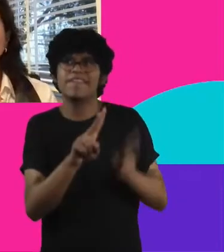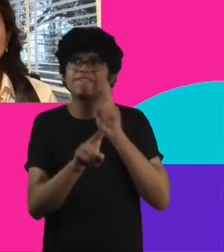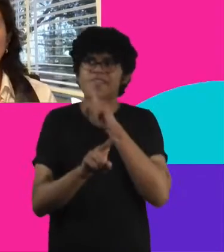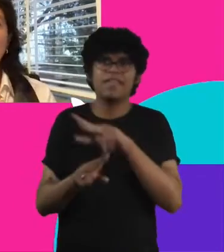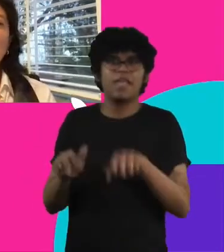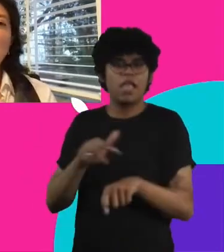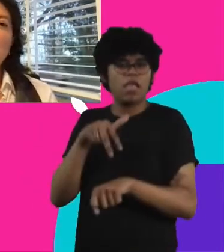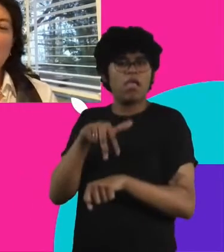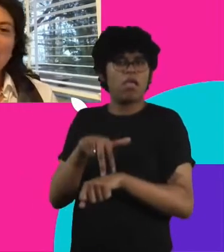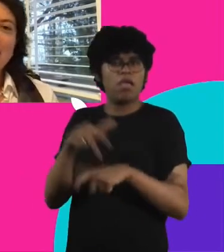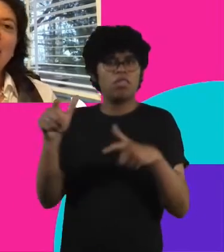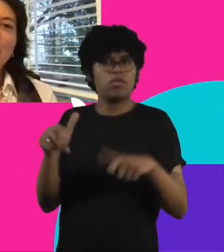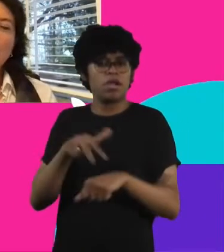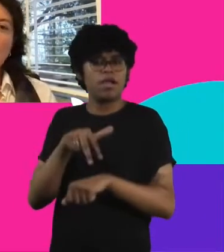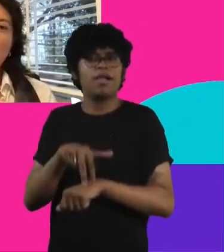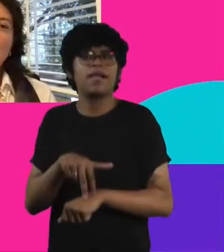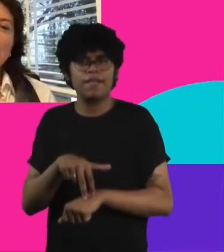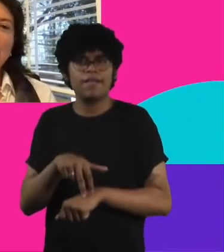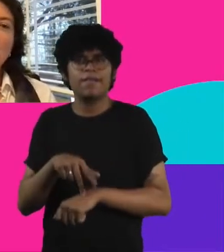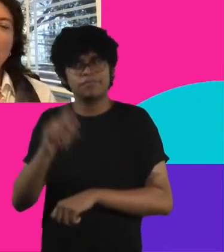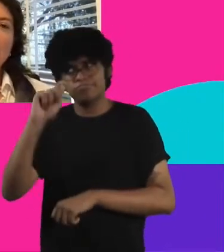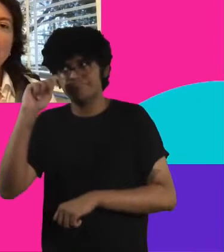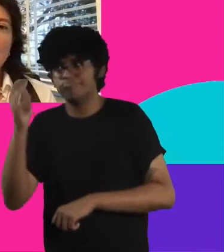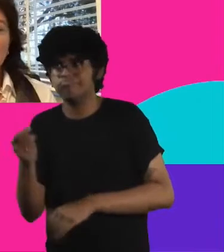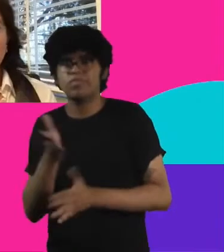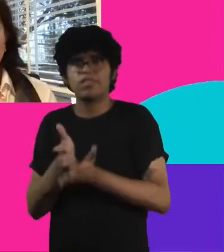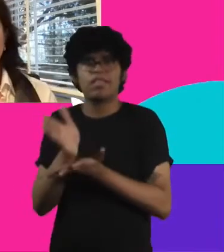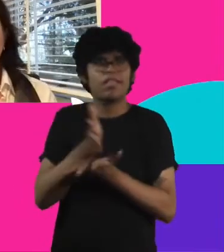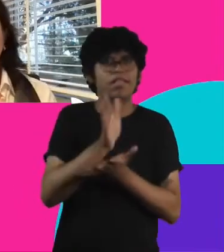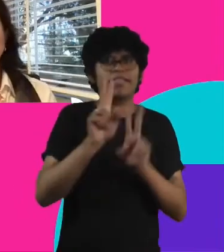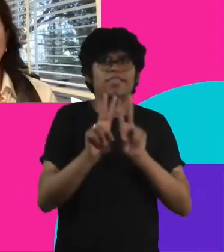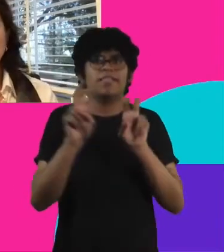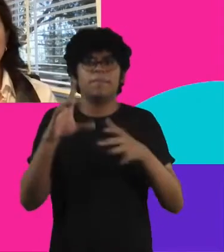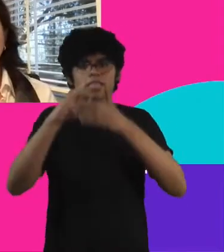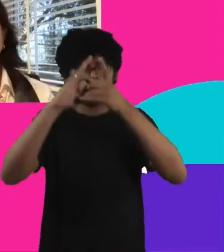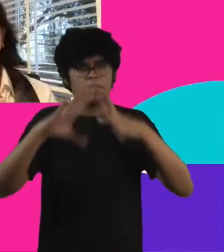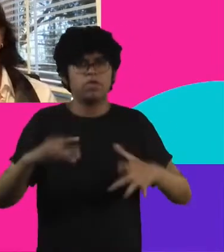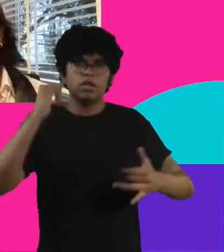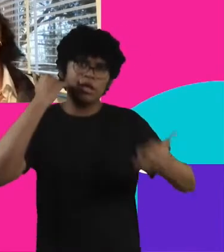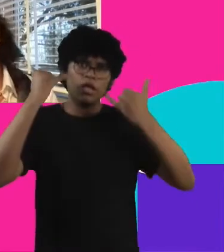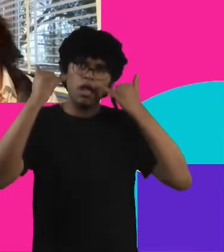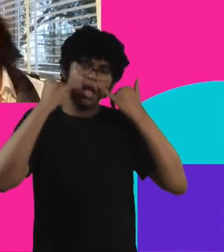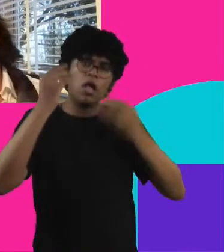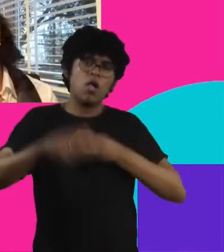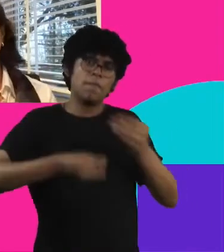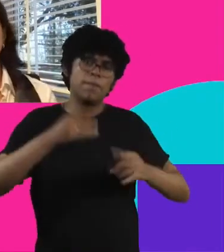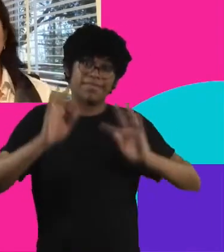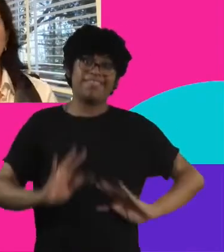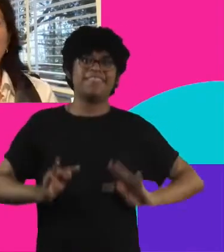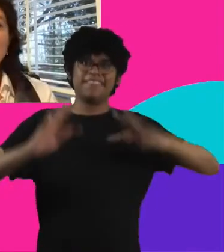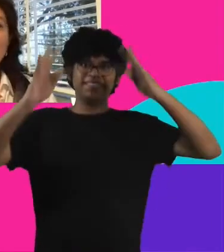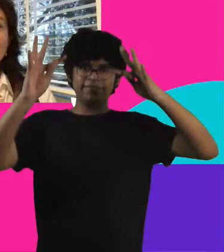cada qual com o seu chapéu, para esse tema tão importante, que é democratizar informação e trazer a